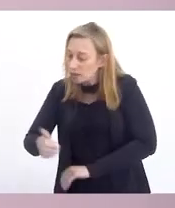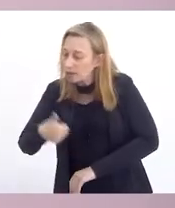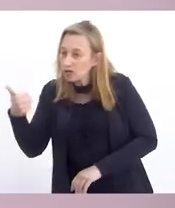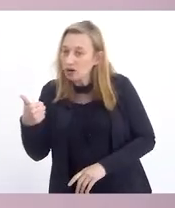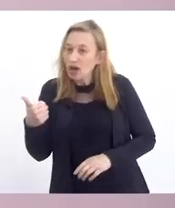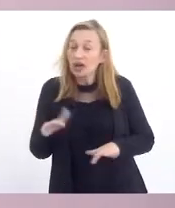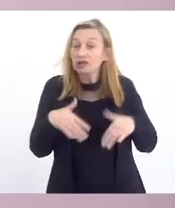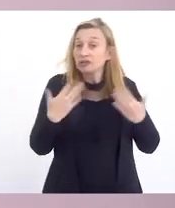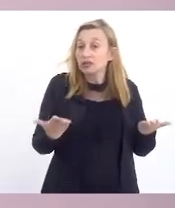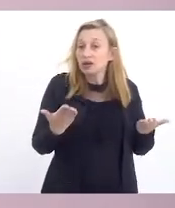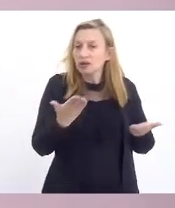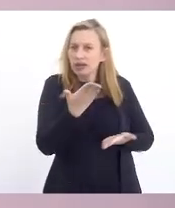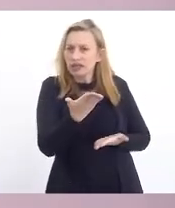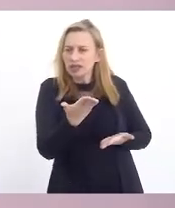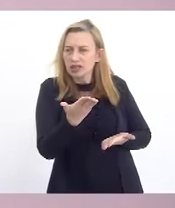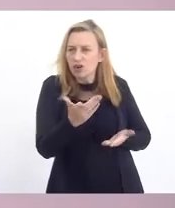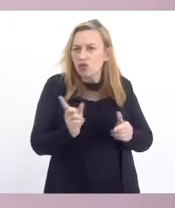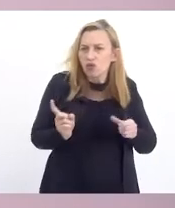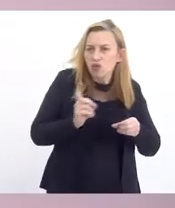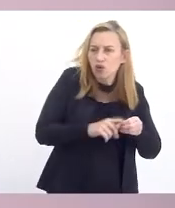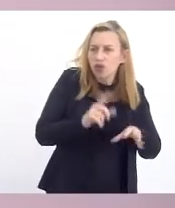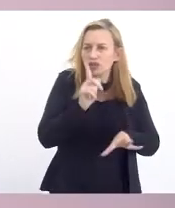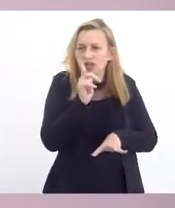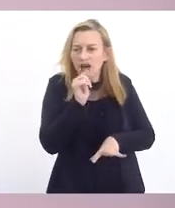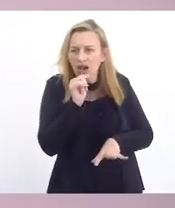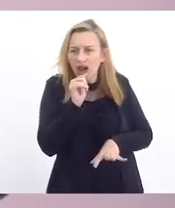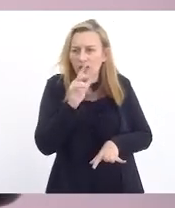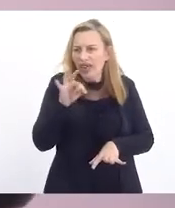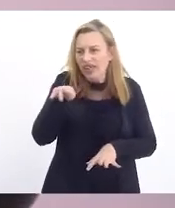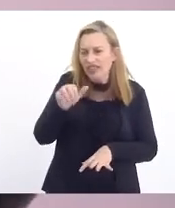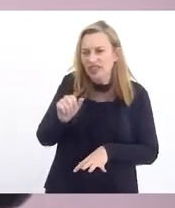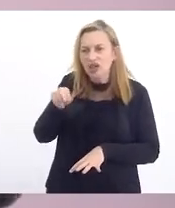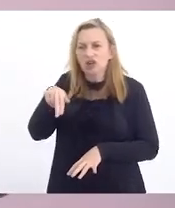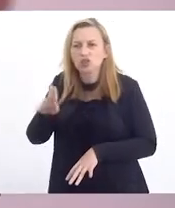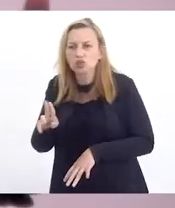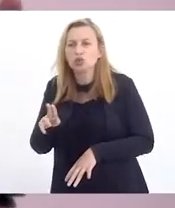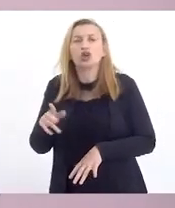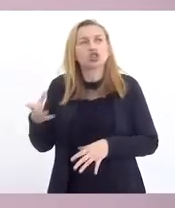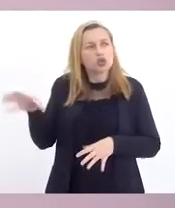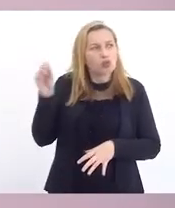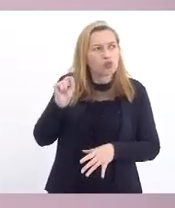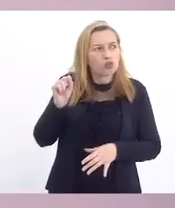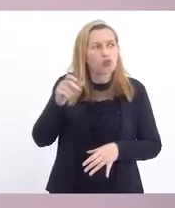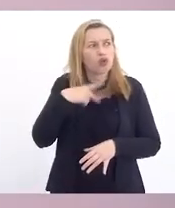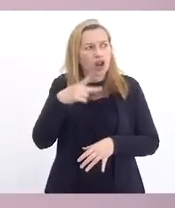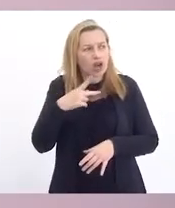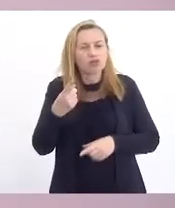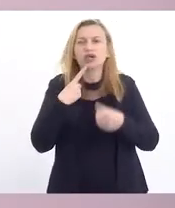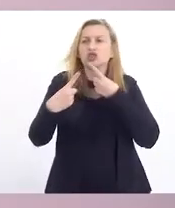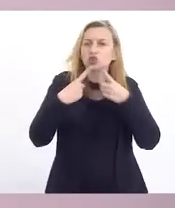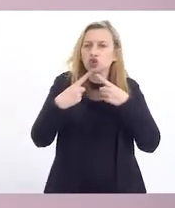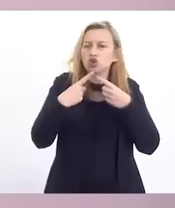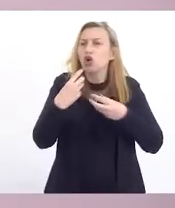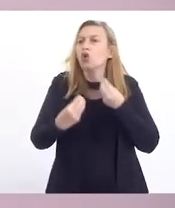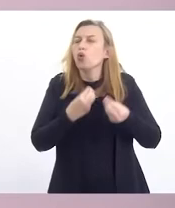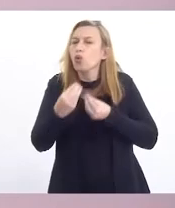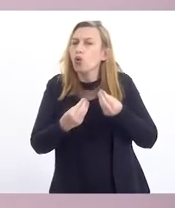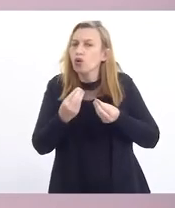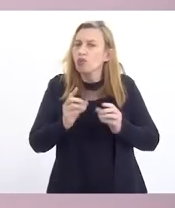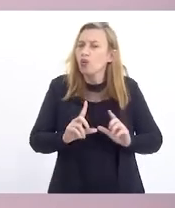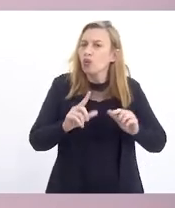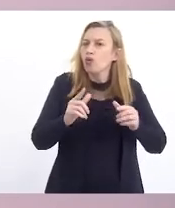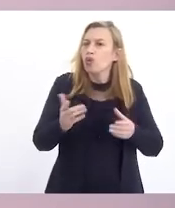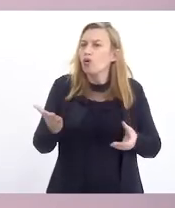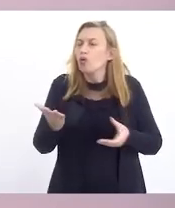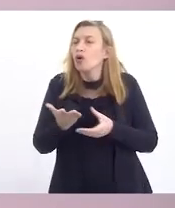Então, essa tomada d'água, a Etagundu, a gente ouviu falar disso quando a gente estava discutindo de que maneira, naquela ação civil pública das